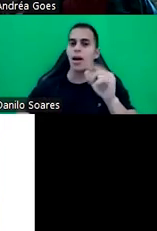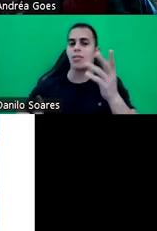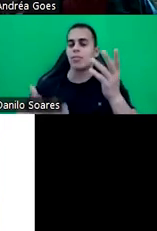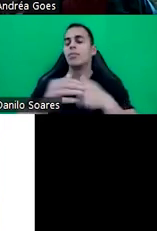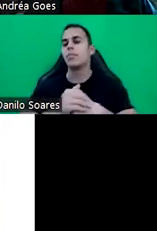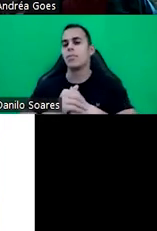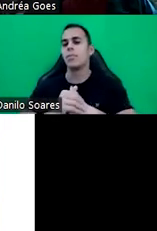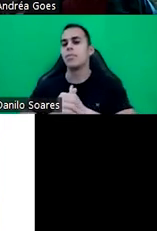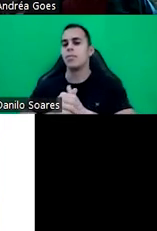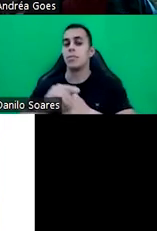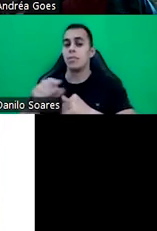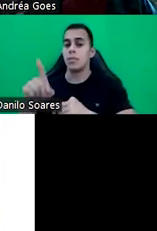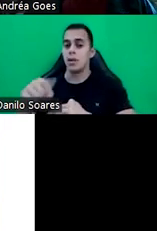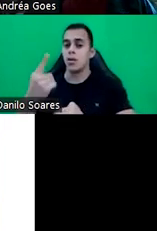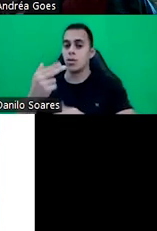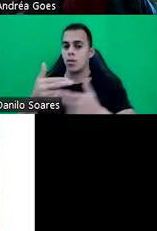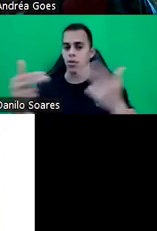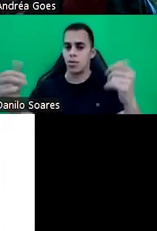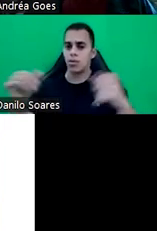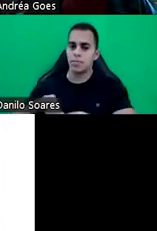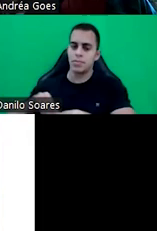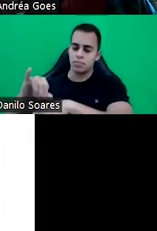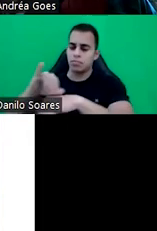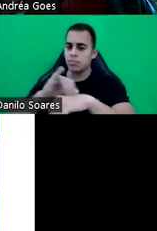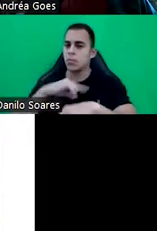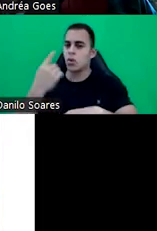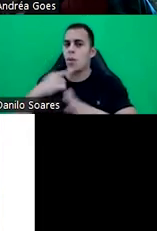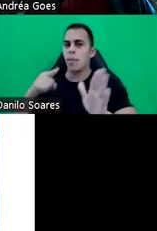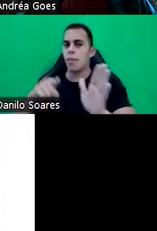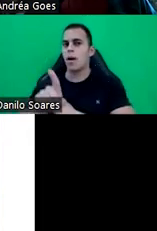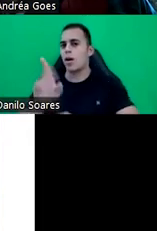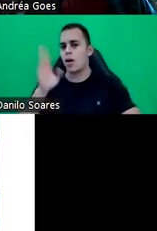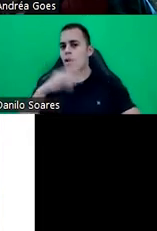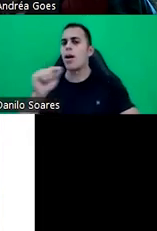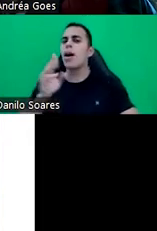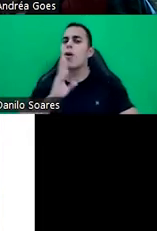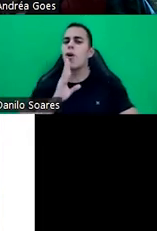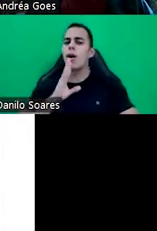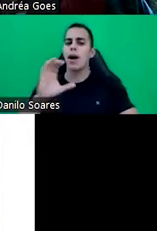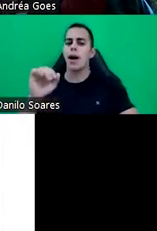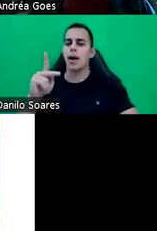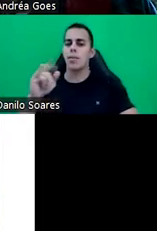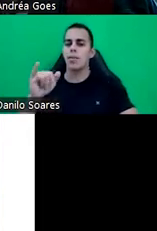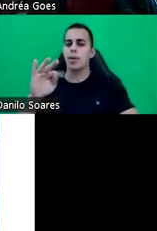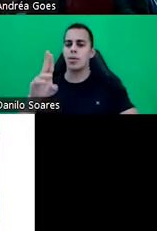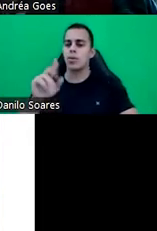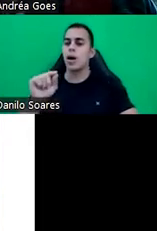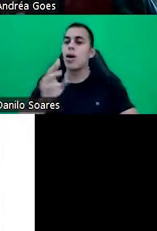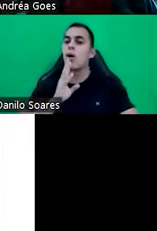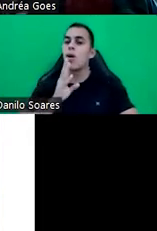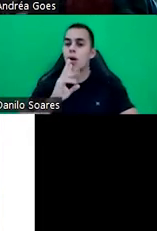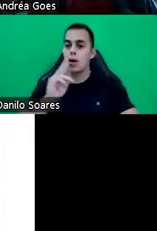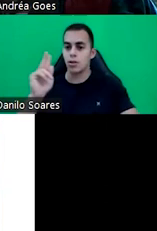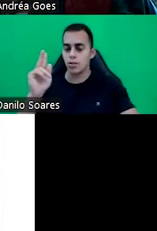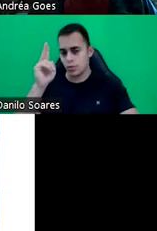dos itens da nossa exposição, em que a gente pergunta logo de cara quem conhece Capitu e quem conhece a história. Eu acho que ninguém